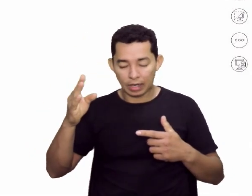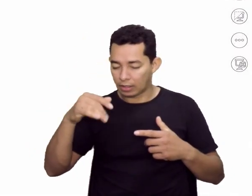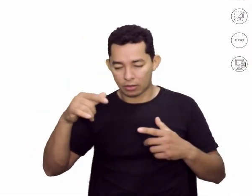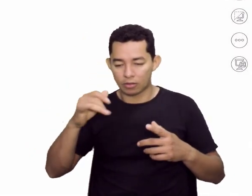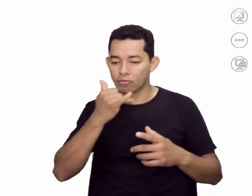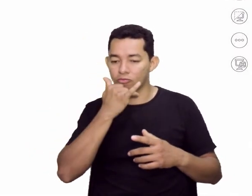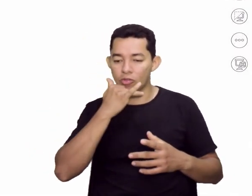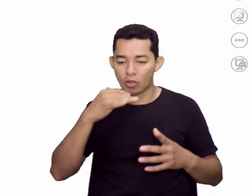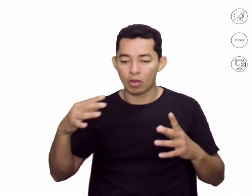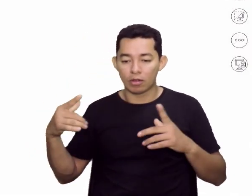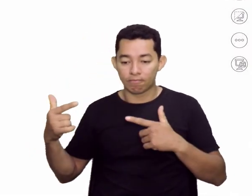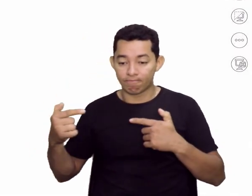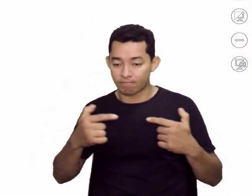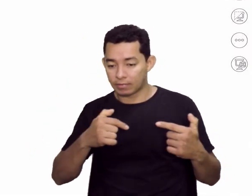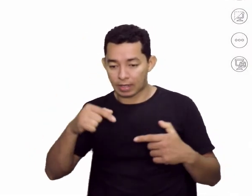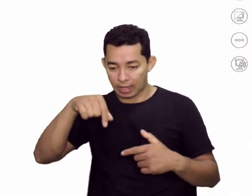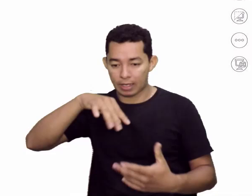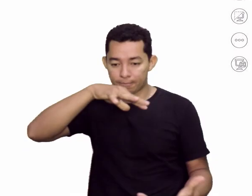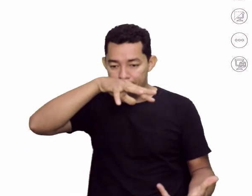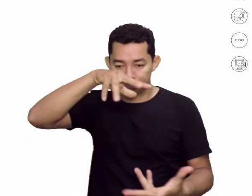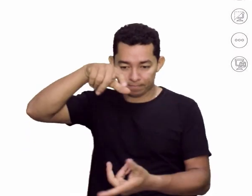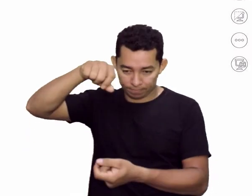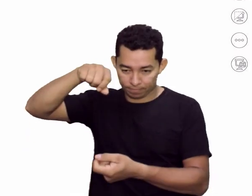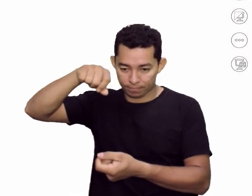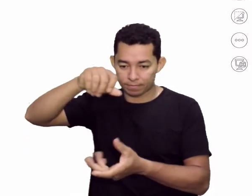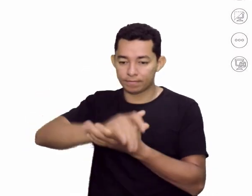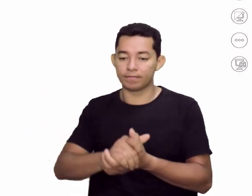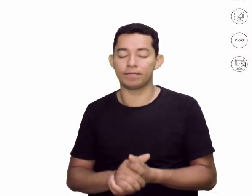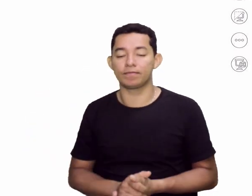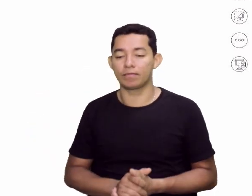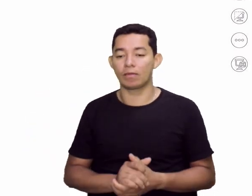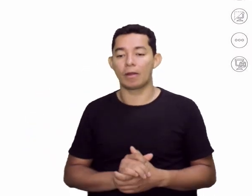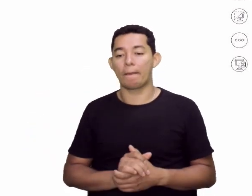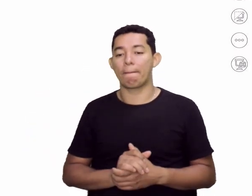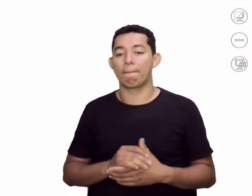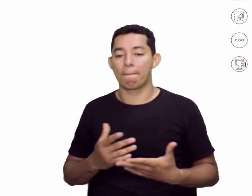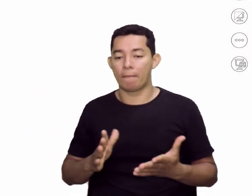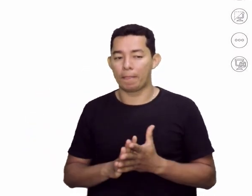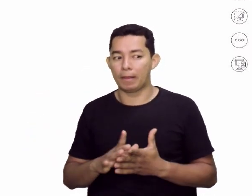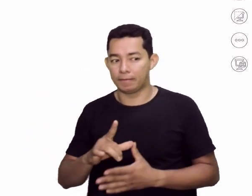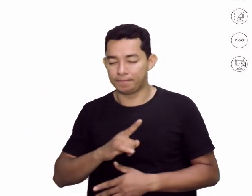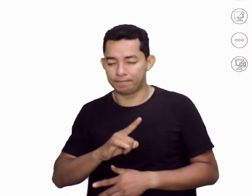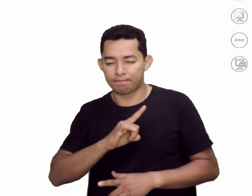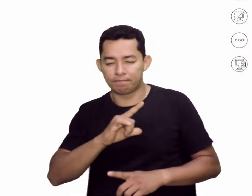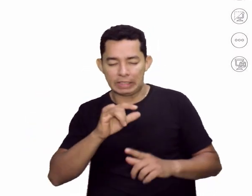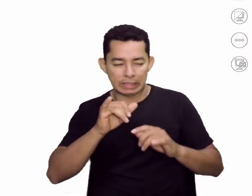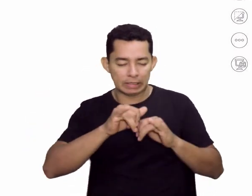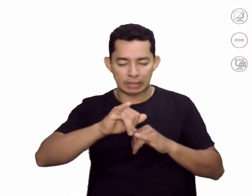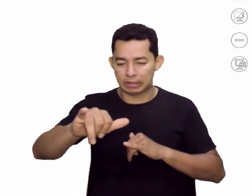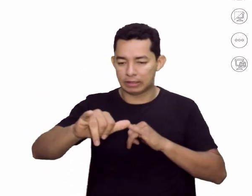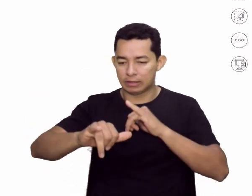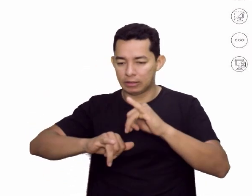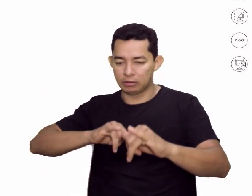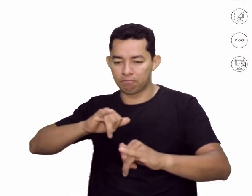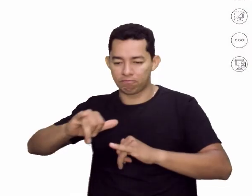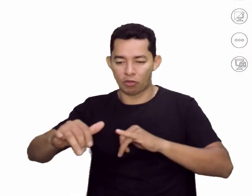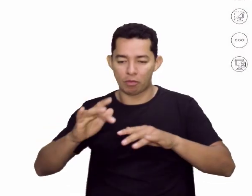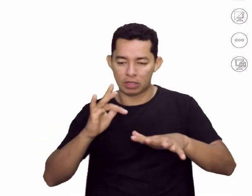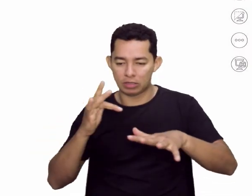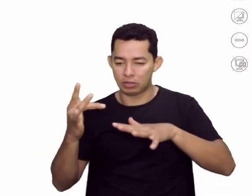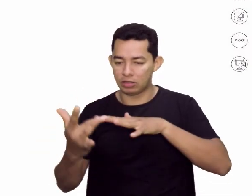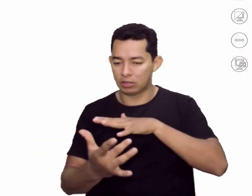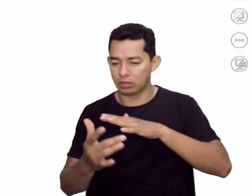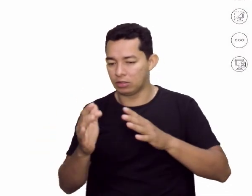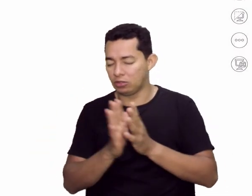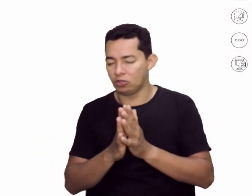essa instantânea divulgação dos fatos e das fotos, né? E dos